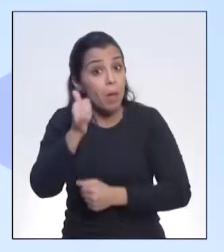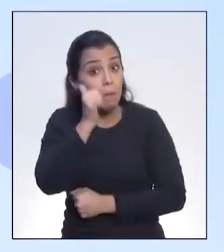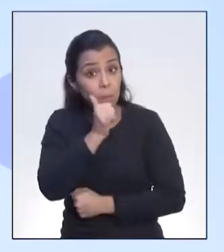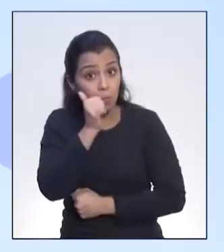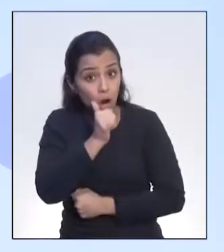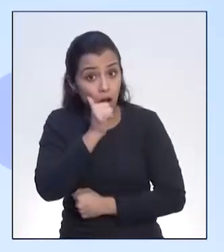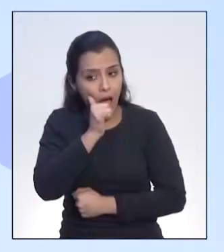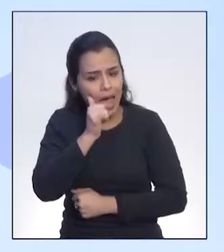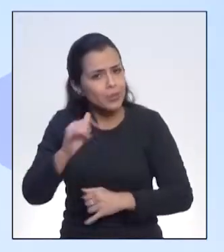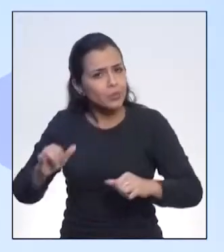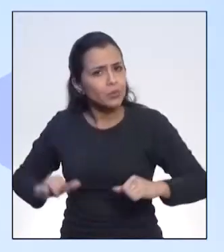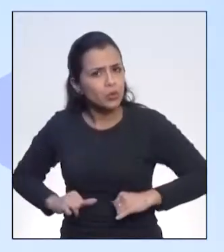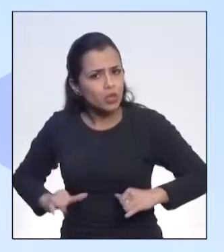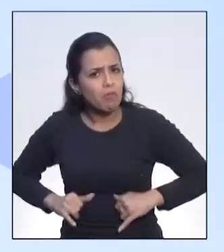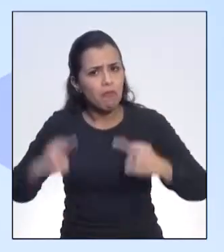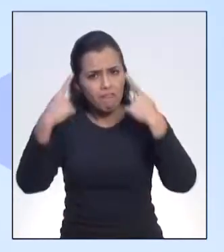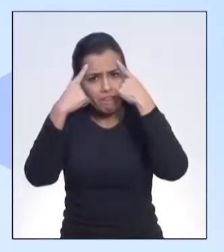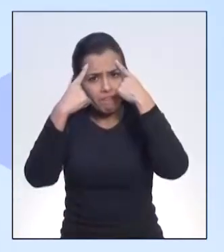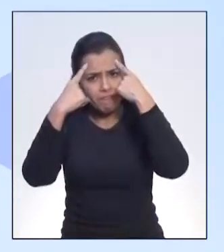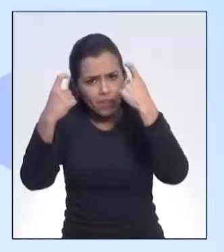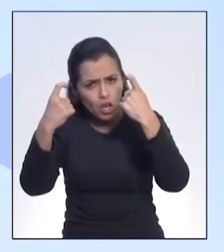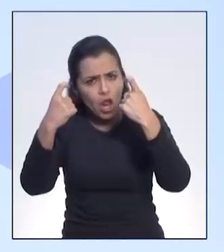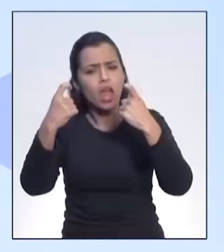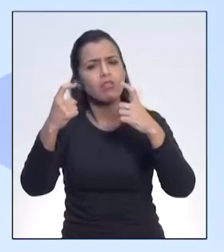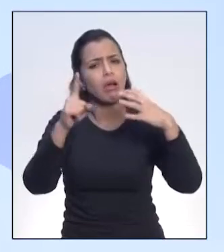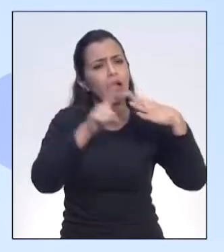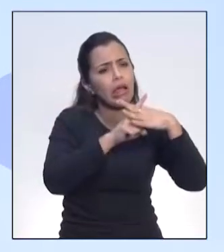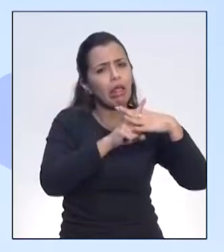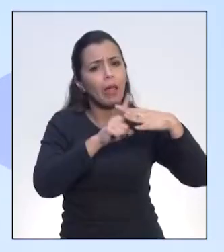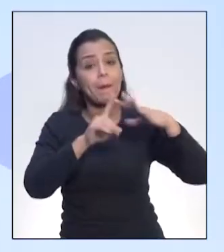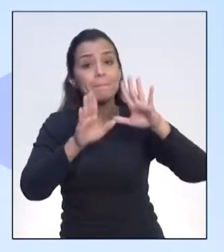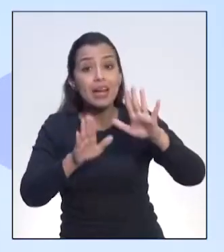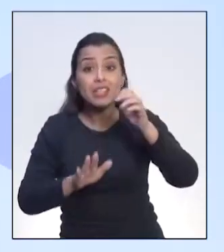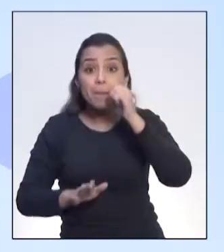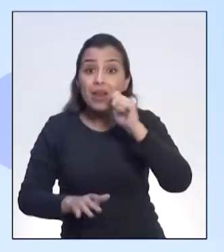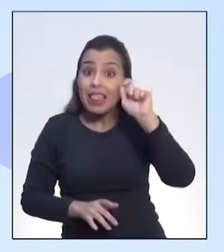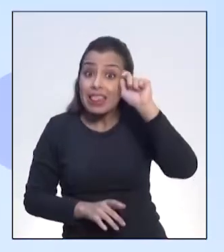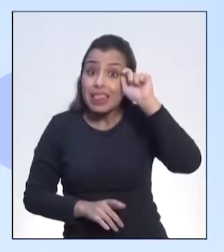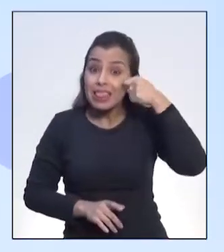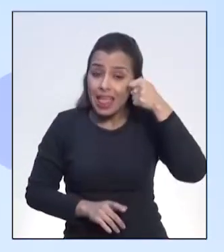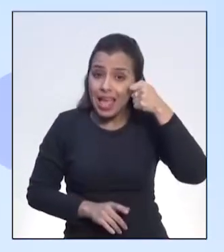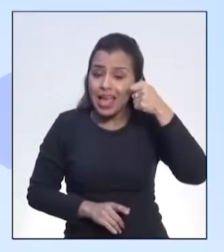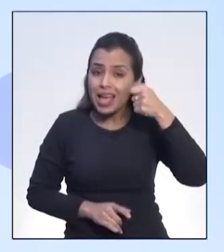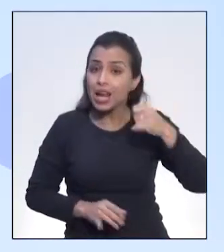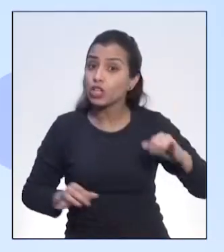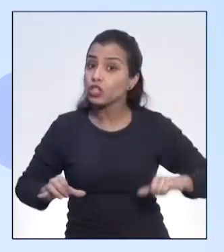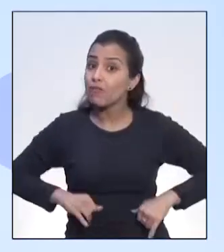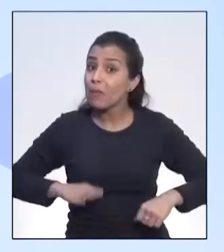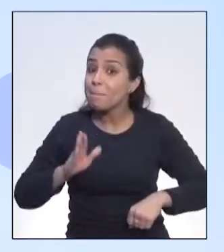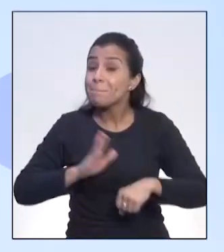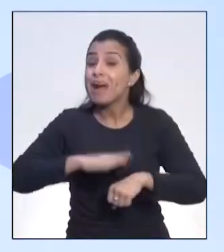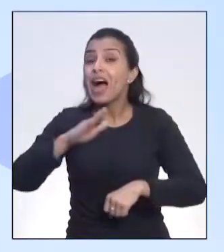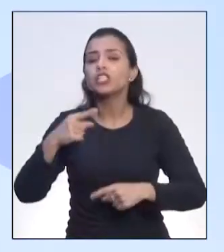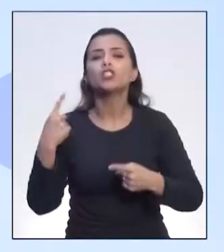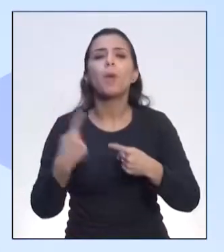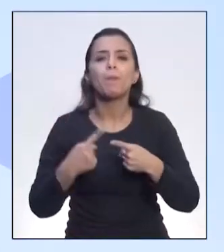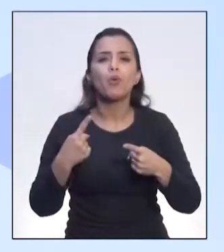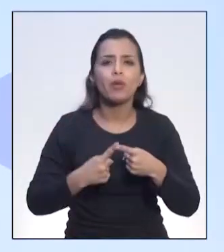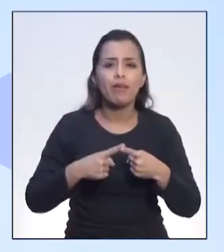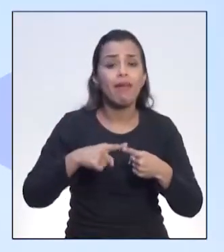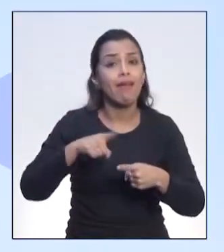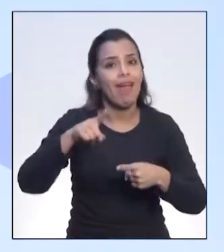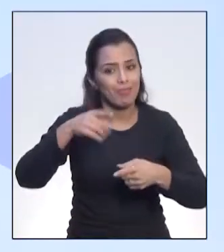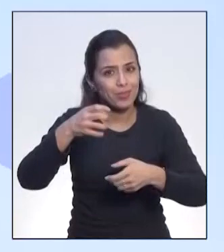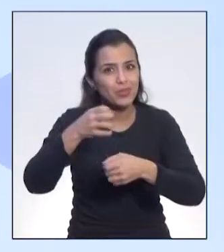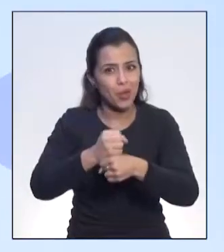ela sofre violências e exclusões, mas a mulher negra ela sofre ainda mais porque, somado ao